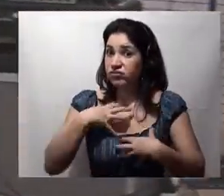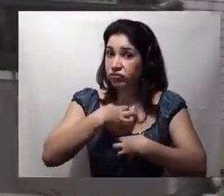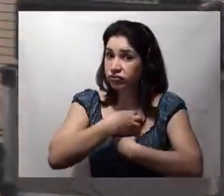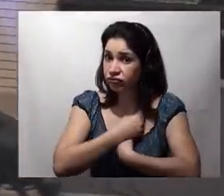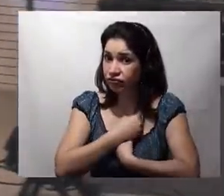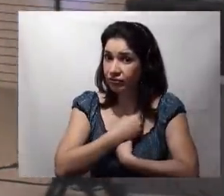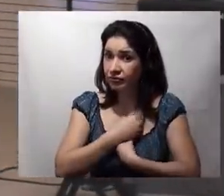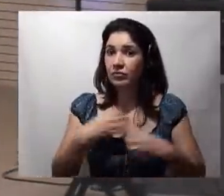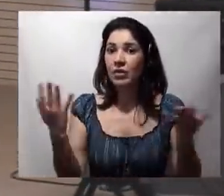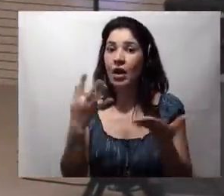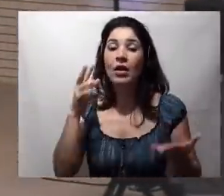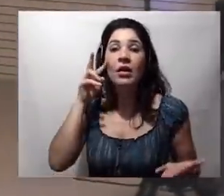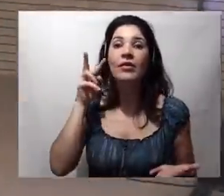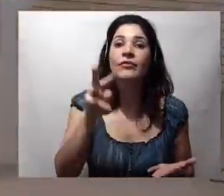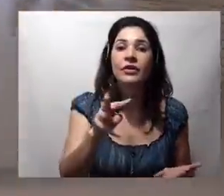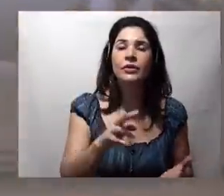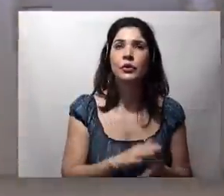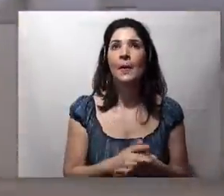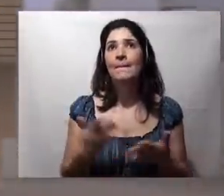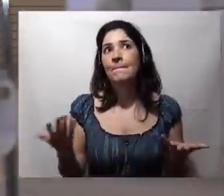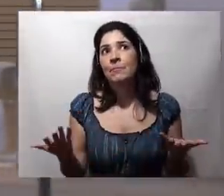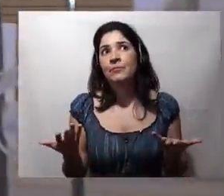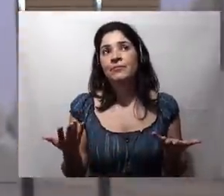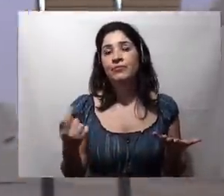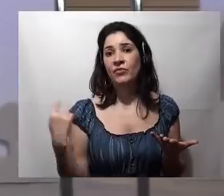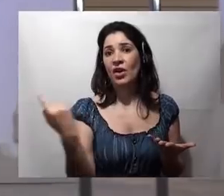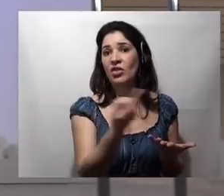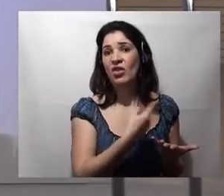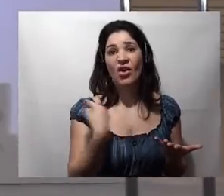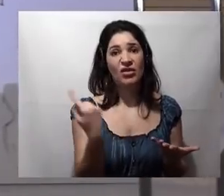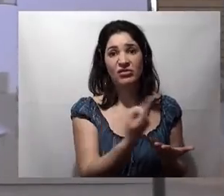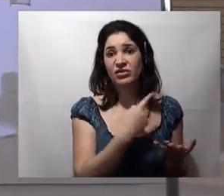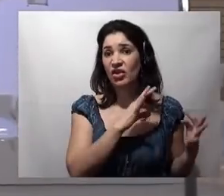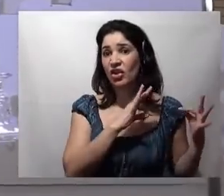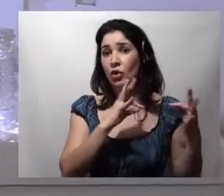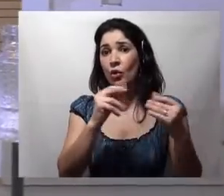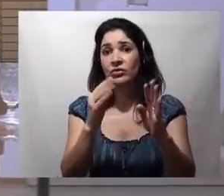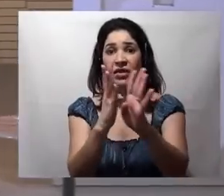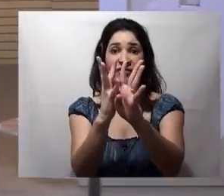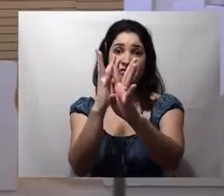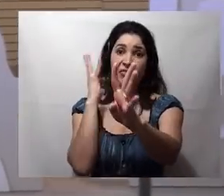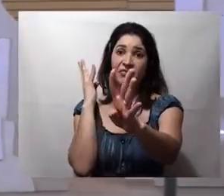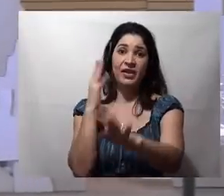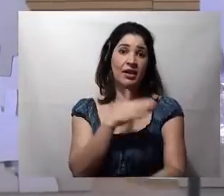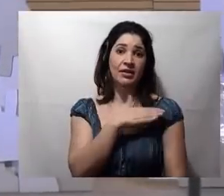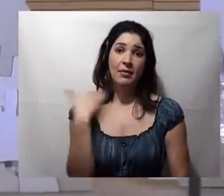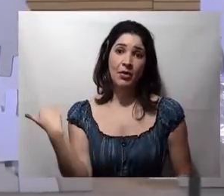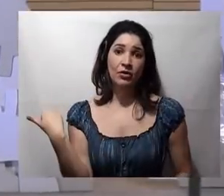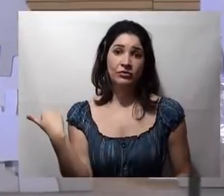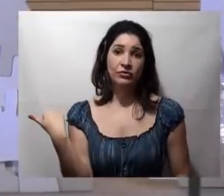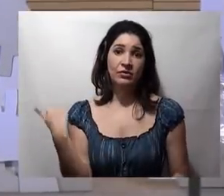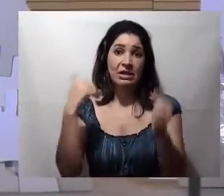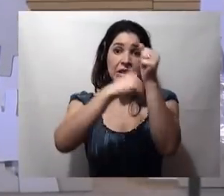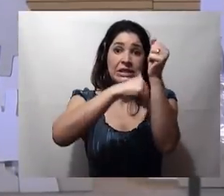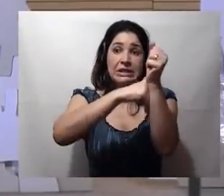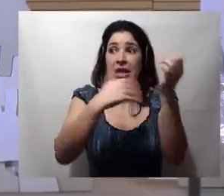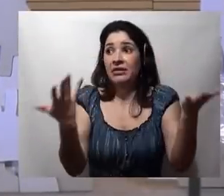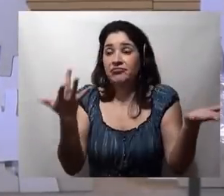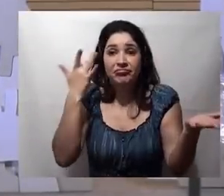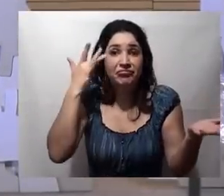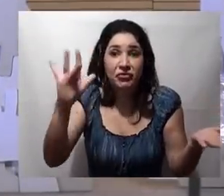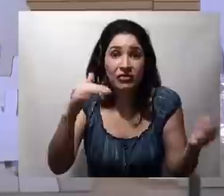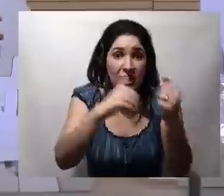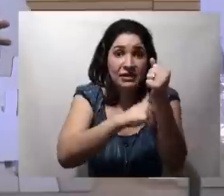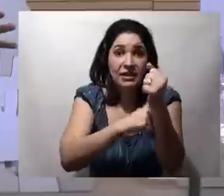e agora vejo seguinte ninguém todo mundo aqui tá na fila da morte ninguém sabe qual é o nome da sua senha qualquer hora deus luzinha o pó